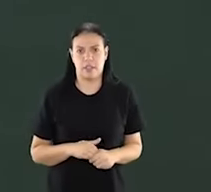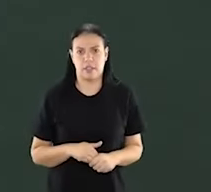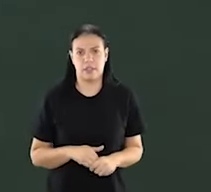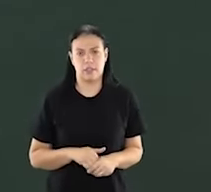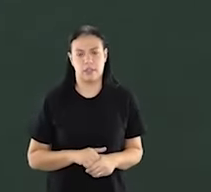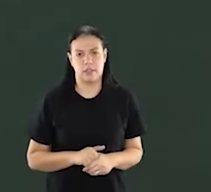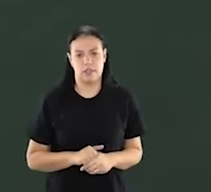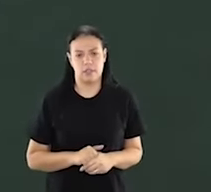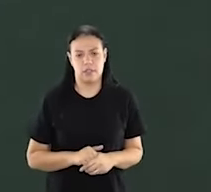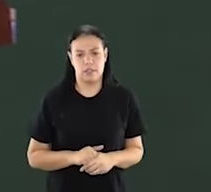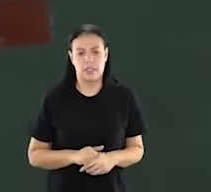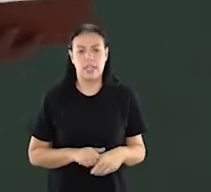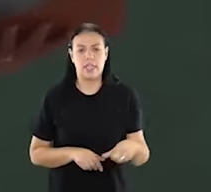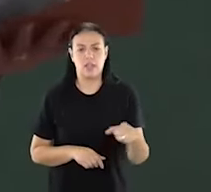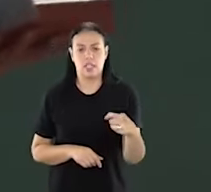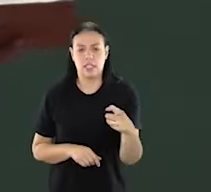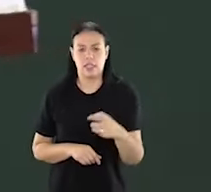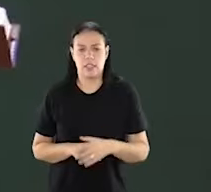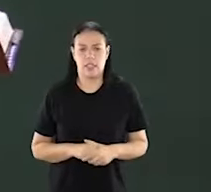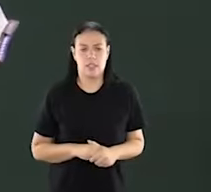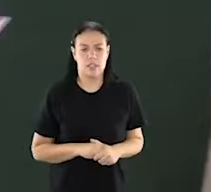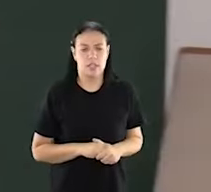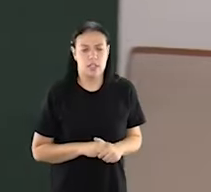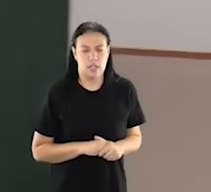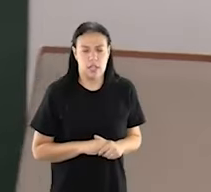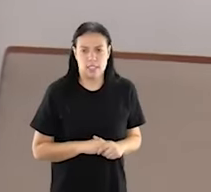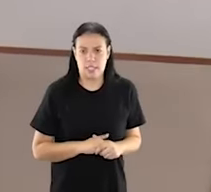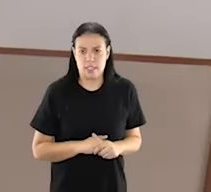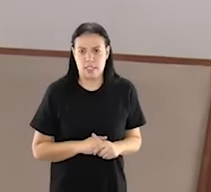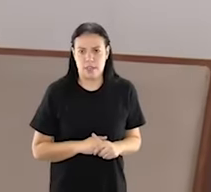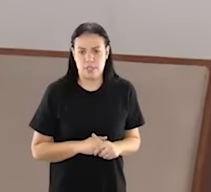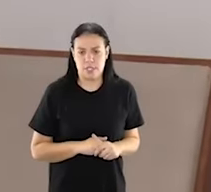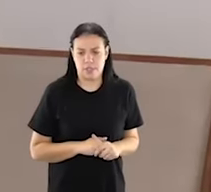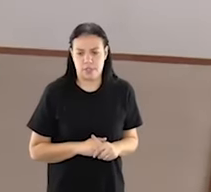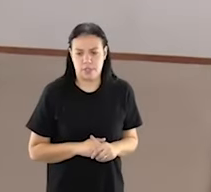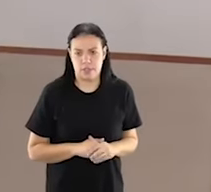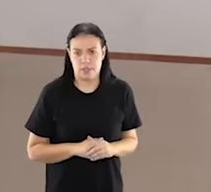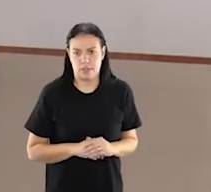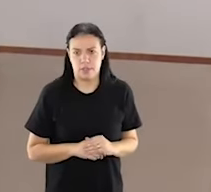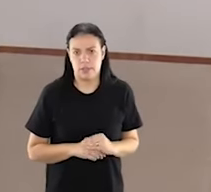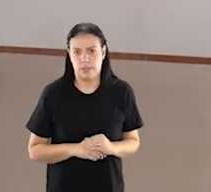reino de Deus, ele vai encontrar críticos.